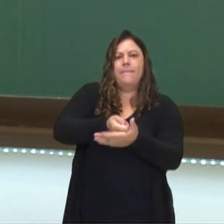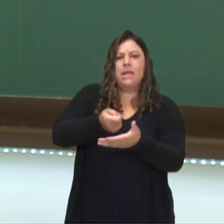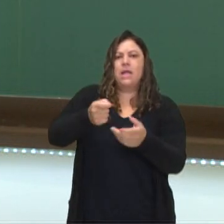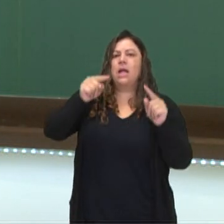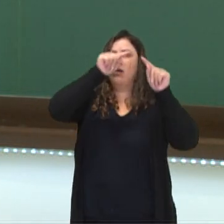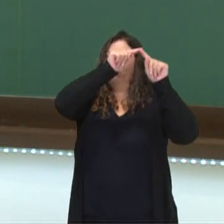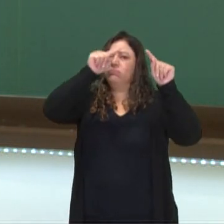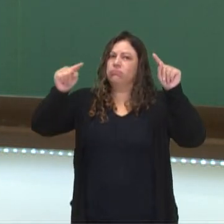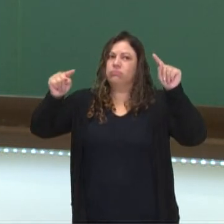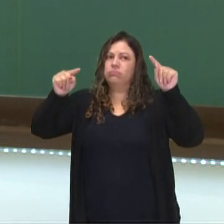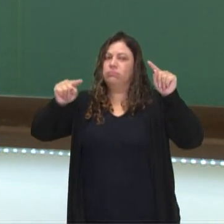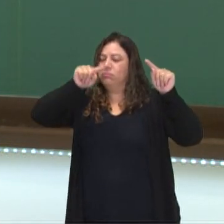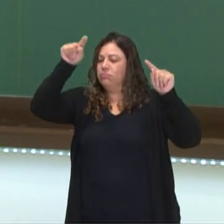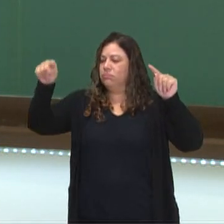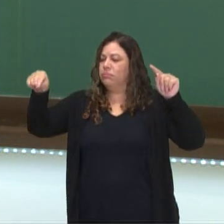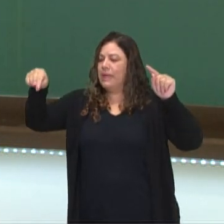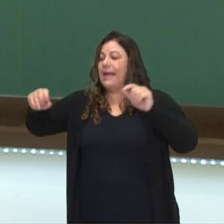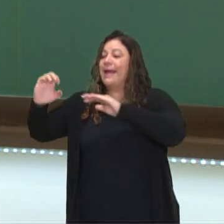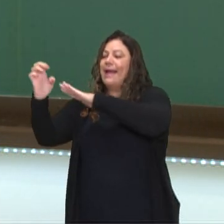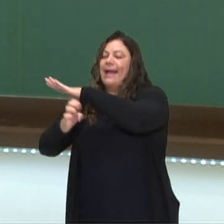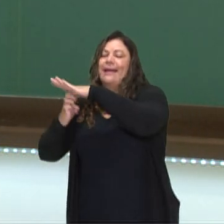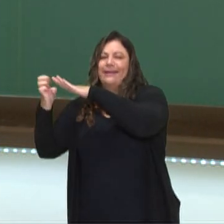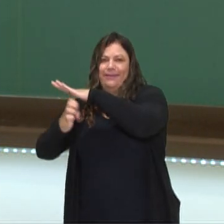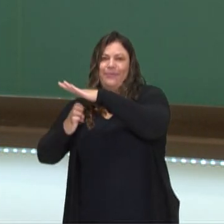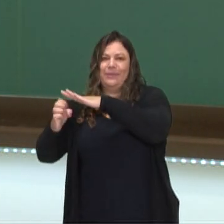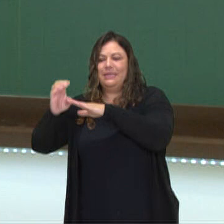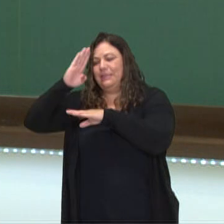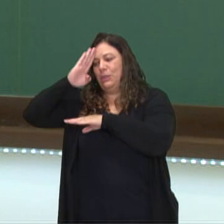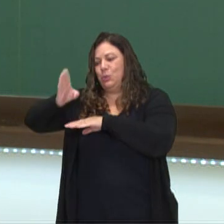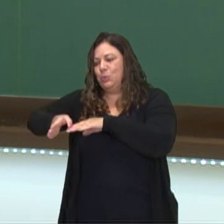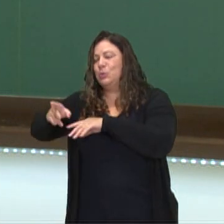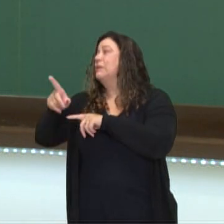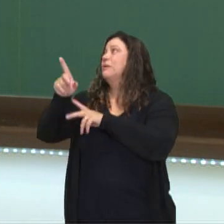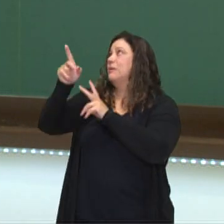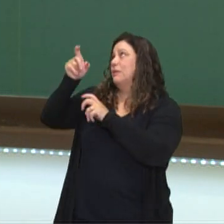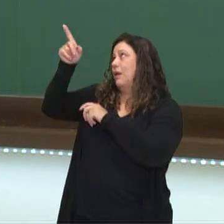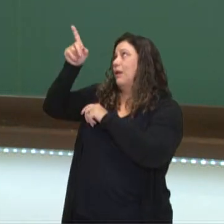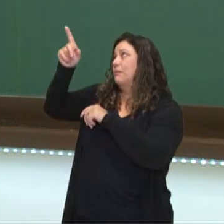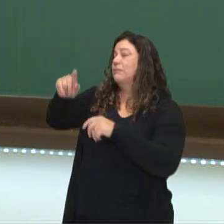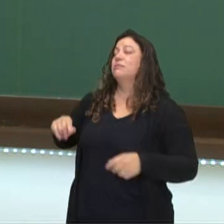vão na Bolsa de Valores e vão fazer a negociação. Já quem